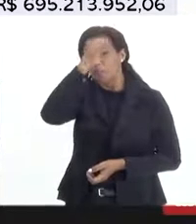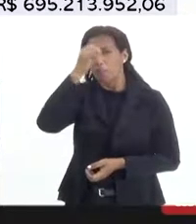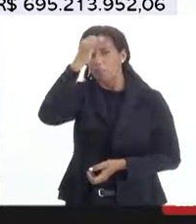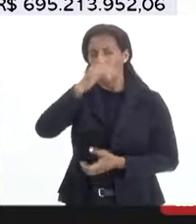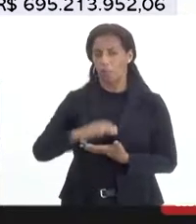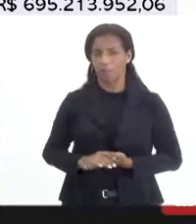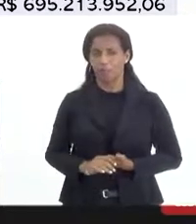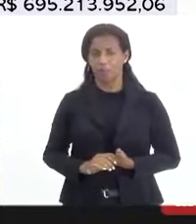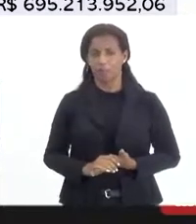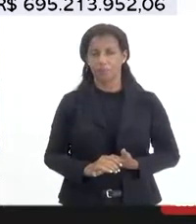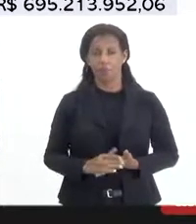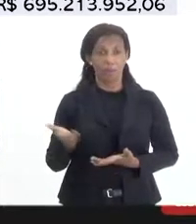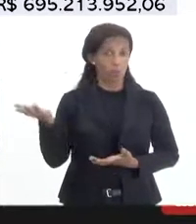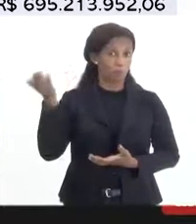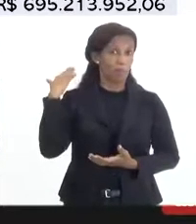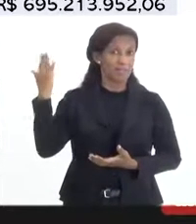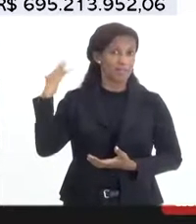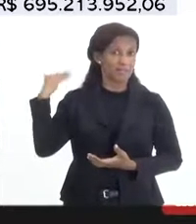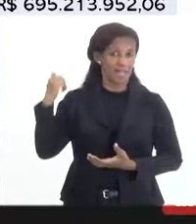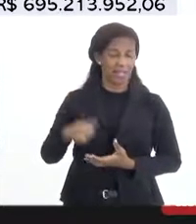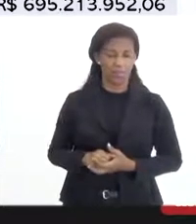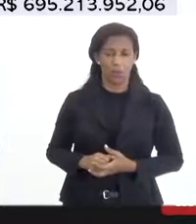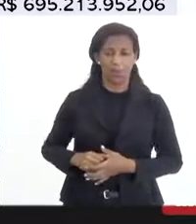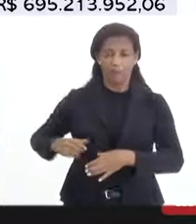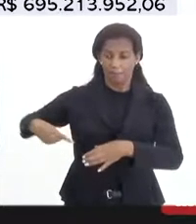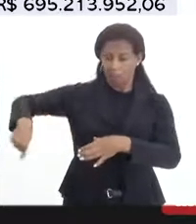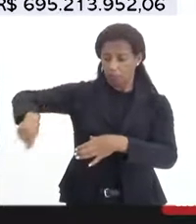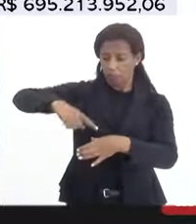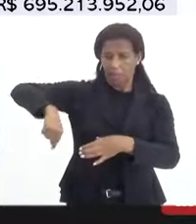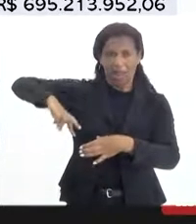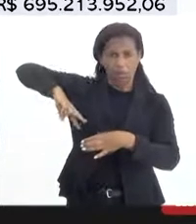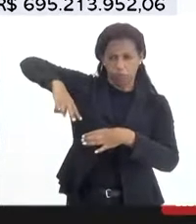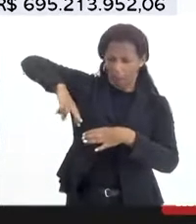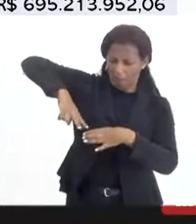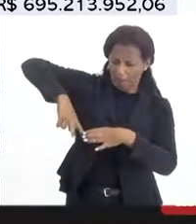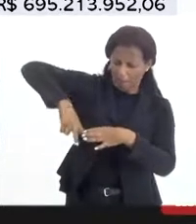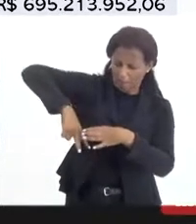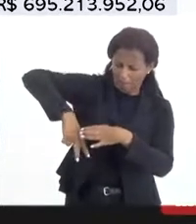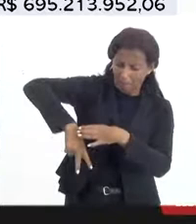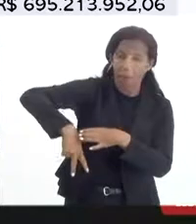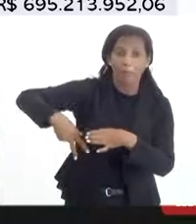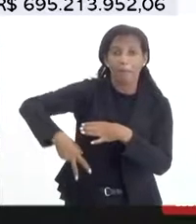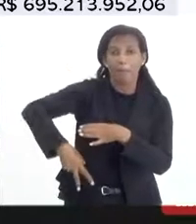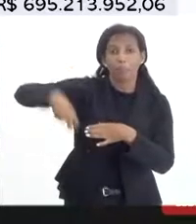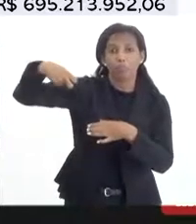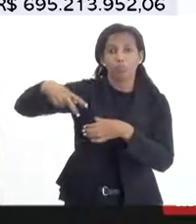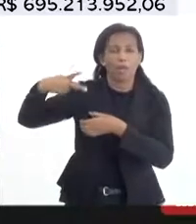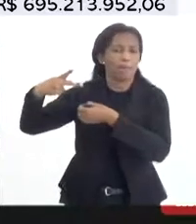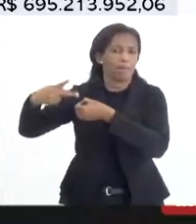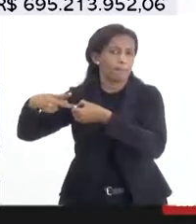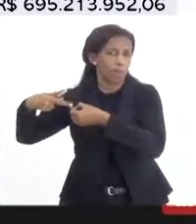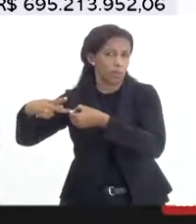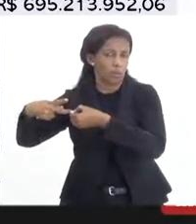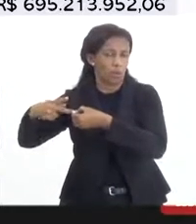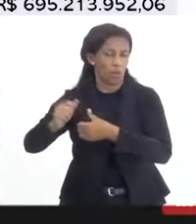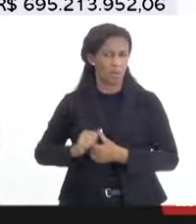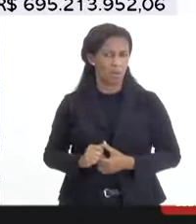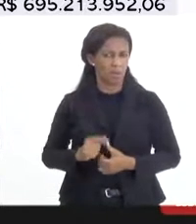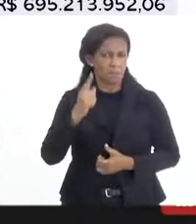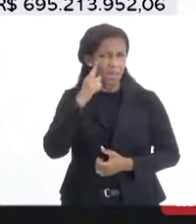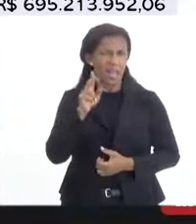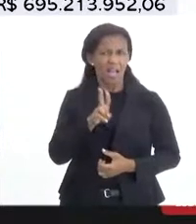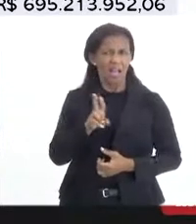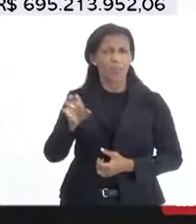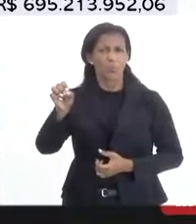perfuração, por exemplo. No passado, se discutia, é ou não é uso e consumo? E a gente tinha que chegar lá,